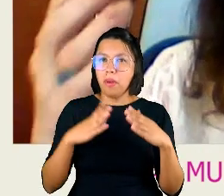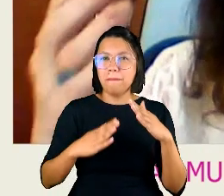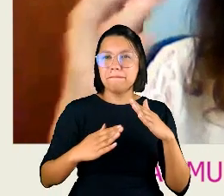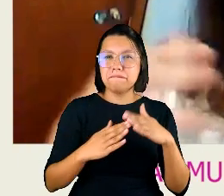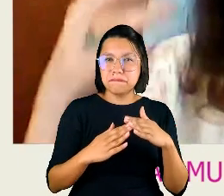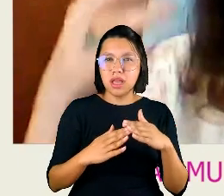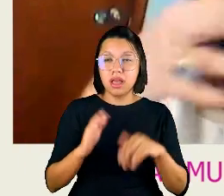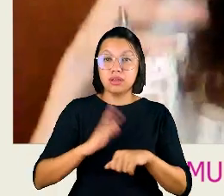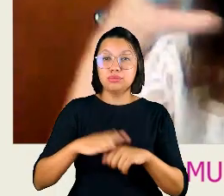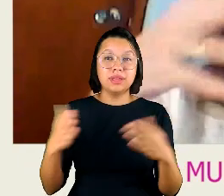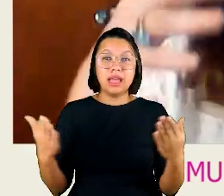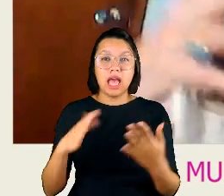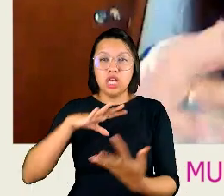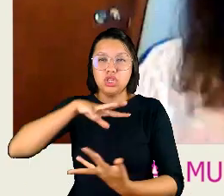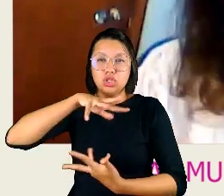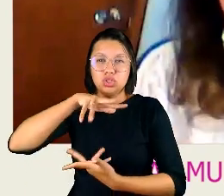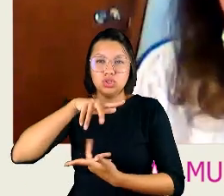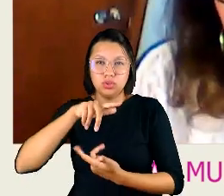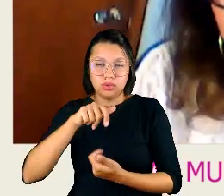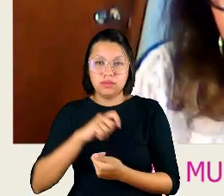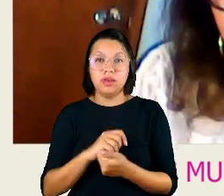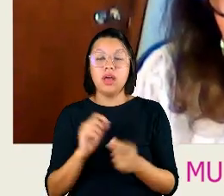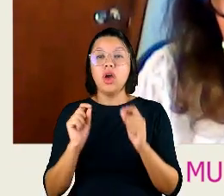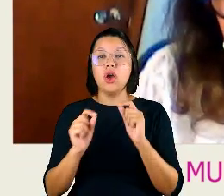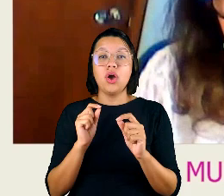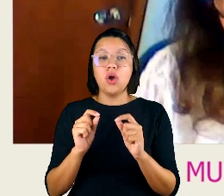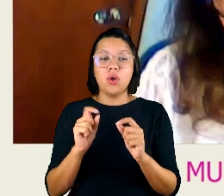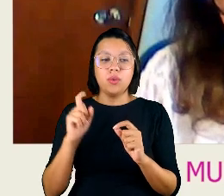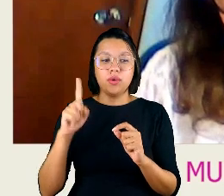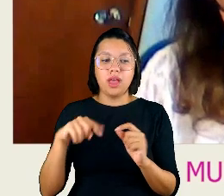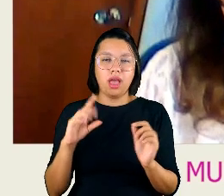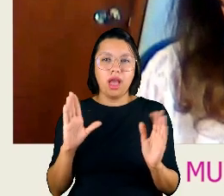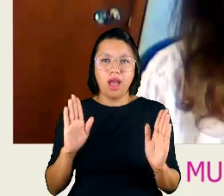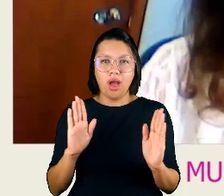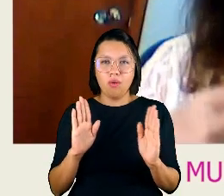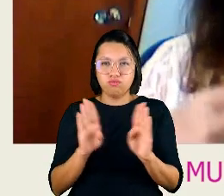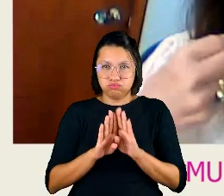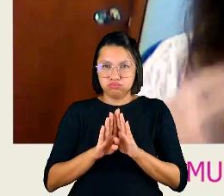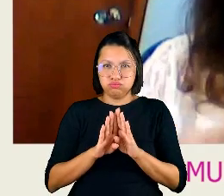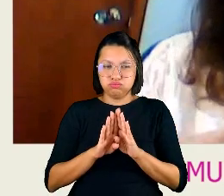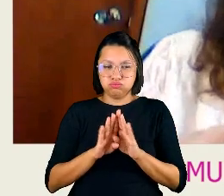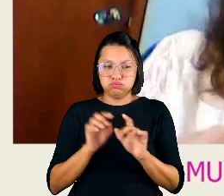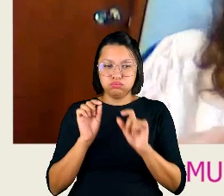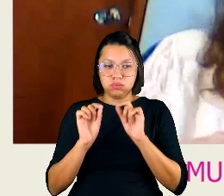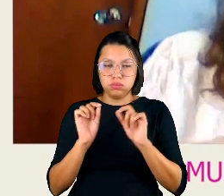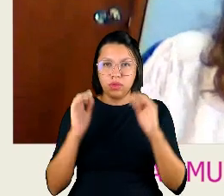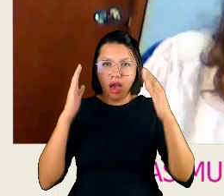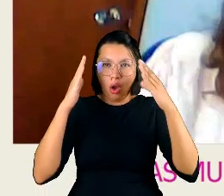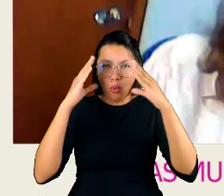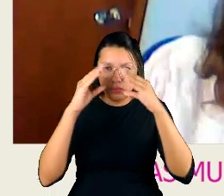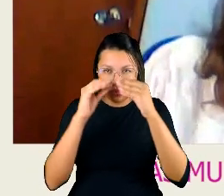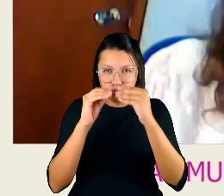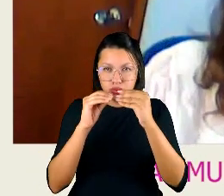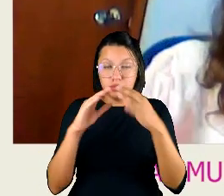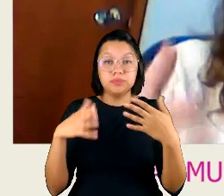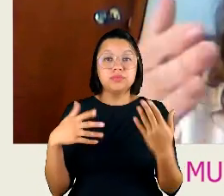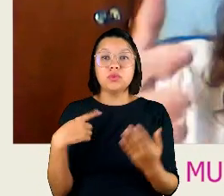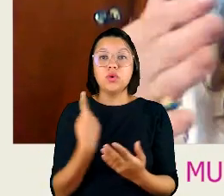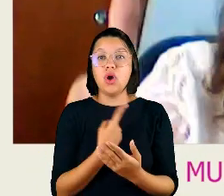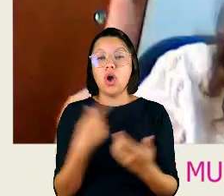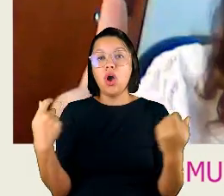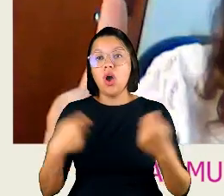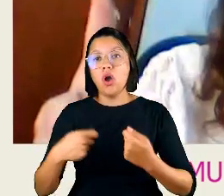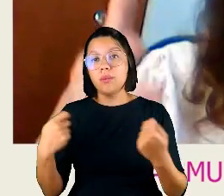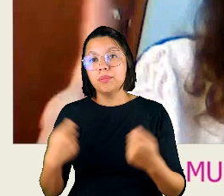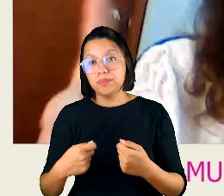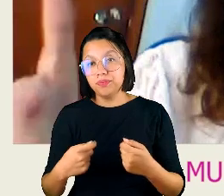universo daquilo que é fechado e daquilo que é obscuro. Então, nós precisamos de criar esses